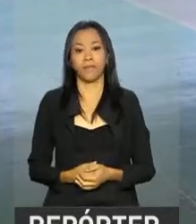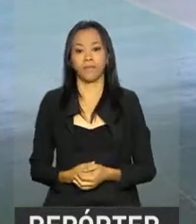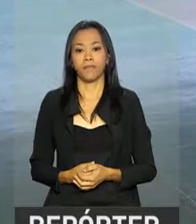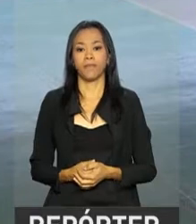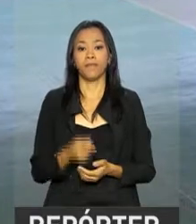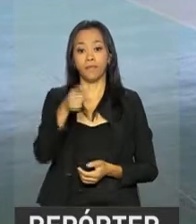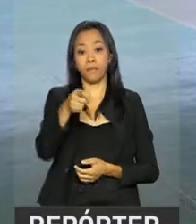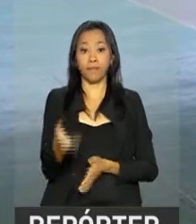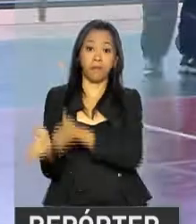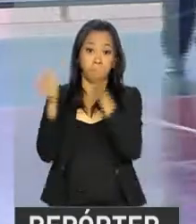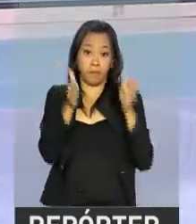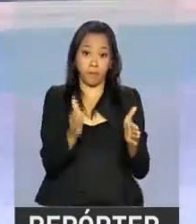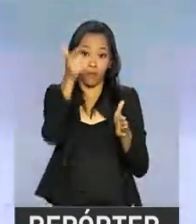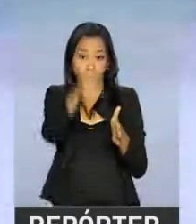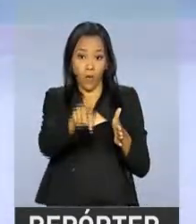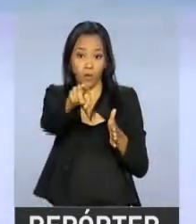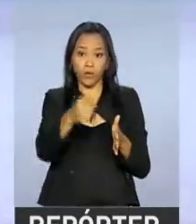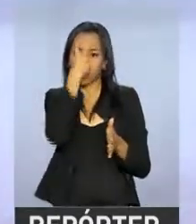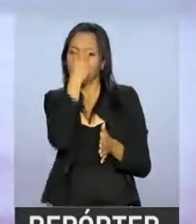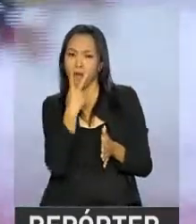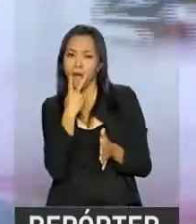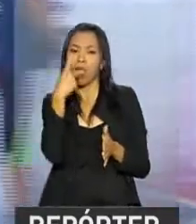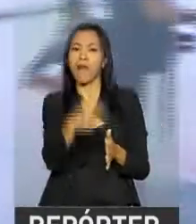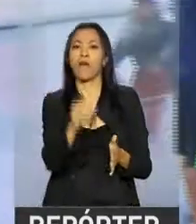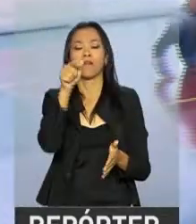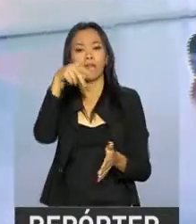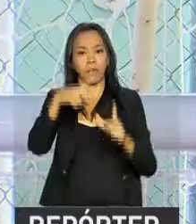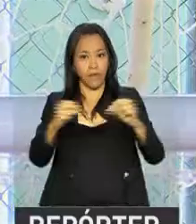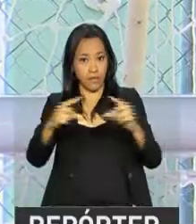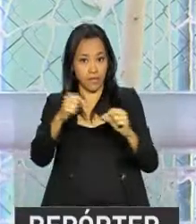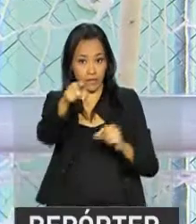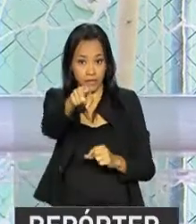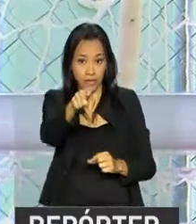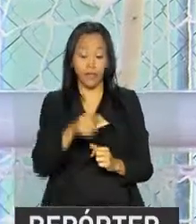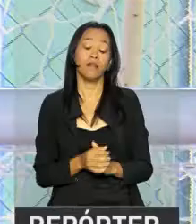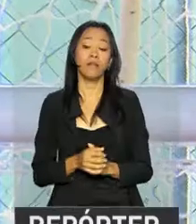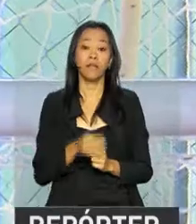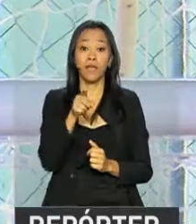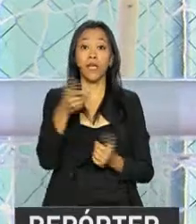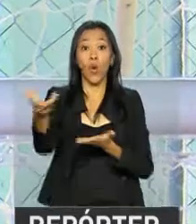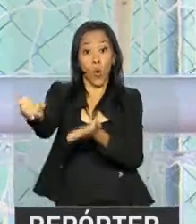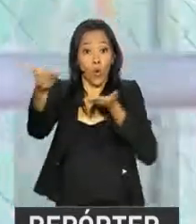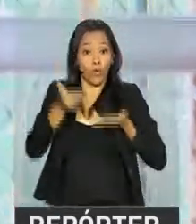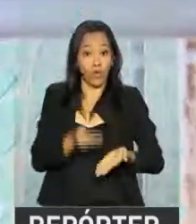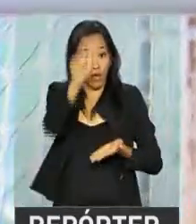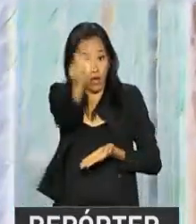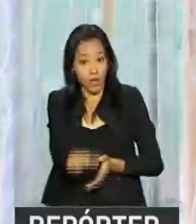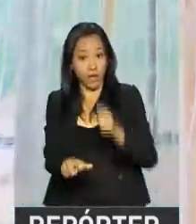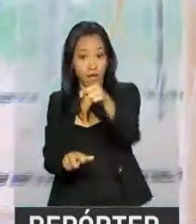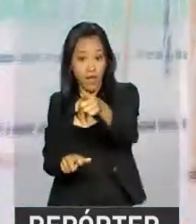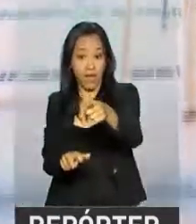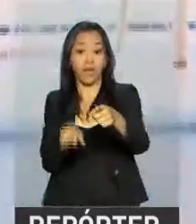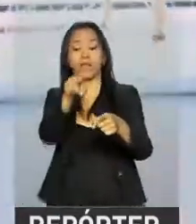No time do União dos Atletas Cegos do Distrito Federal, o UNIACE, o convidado de honra para os treinos é o jogador de